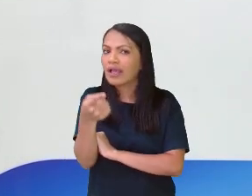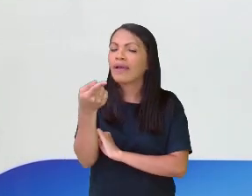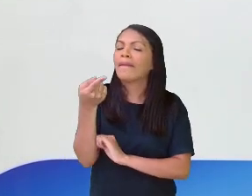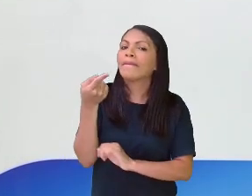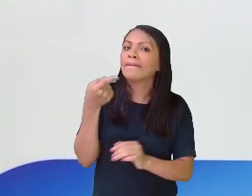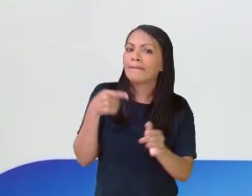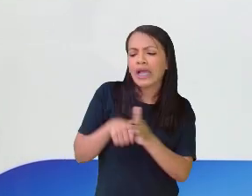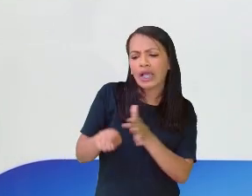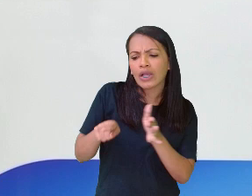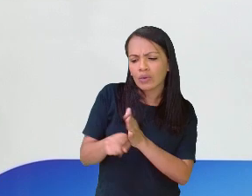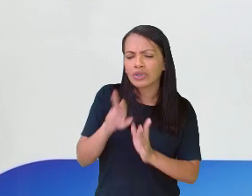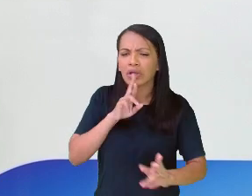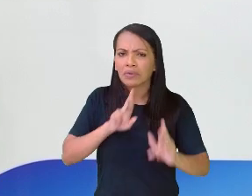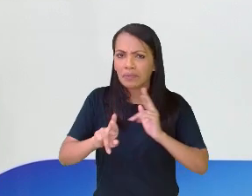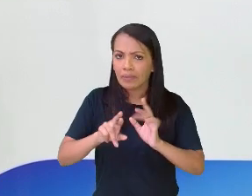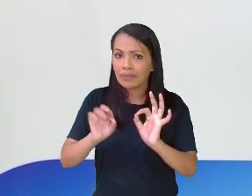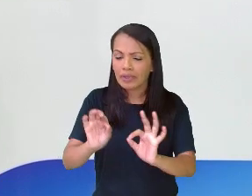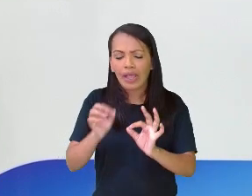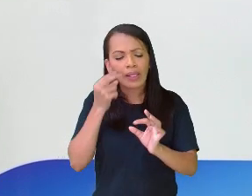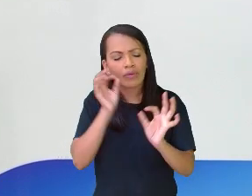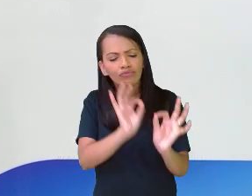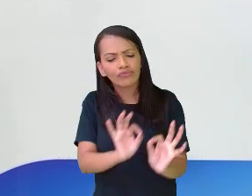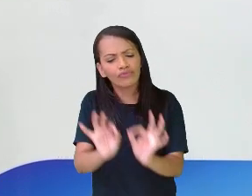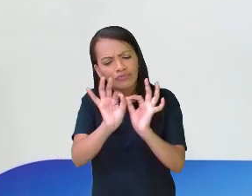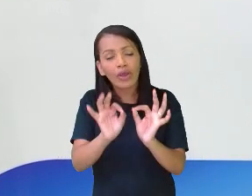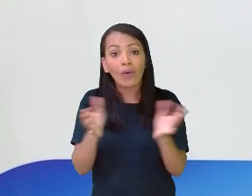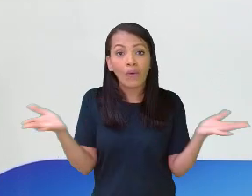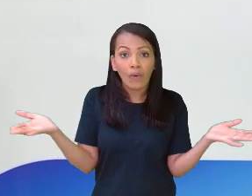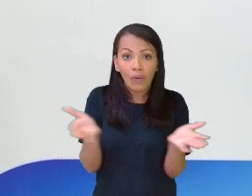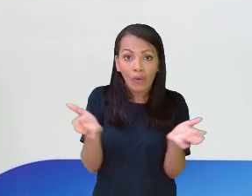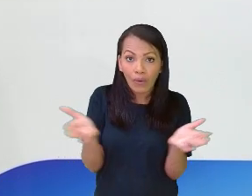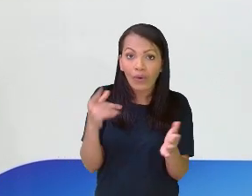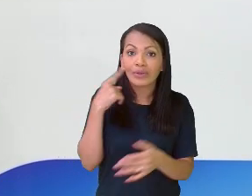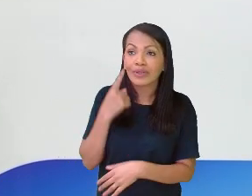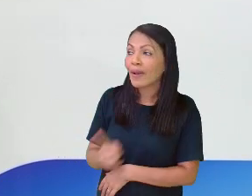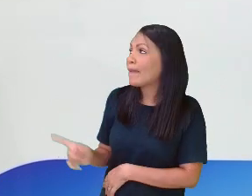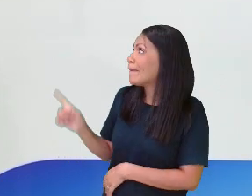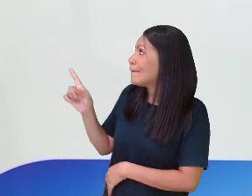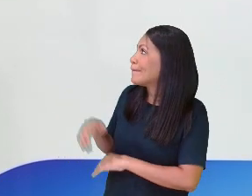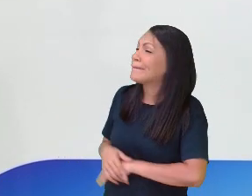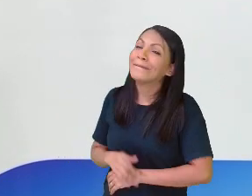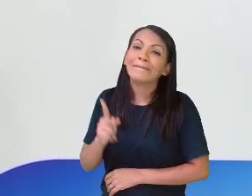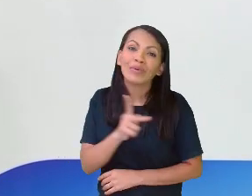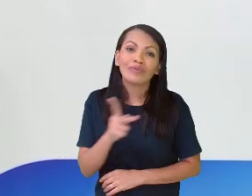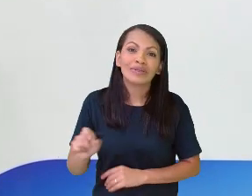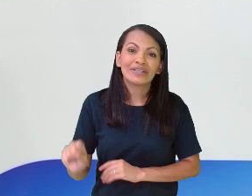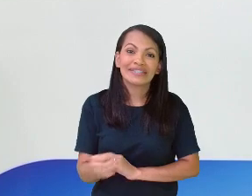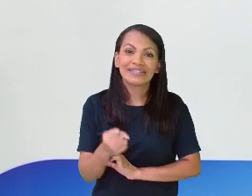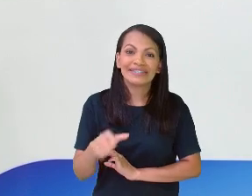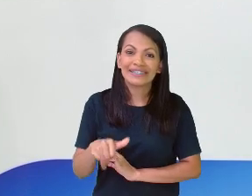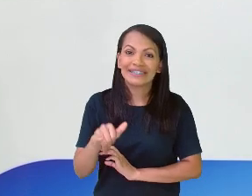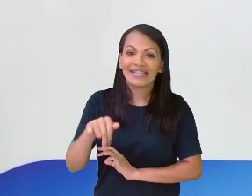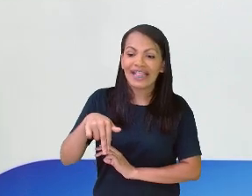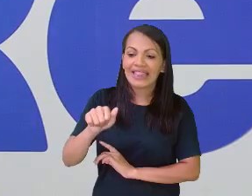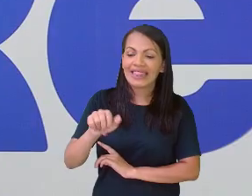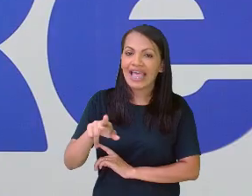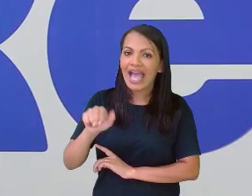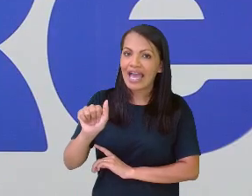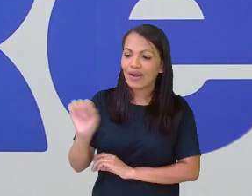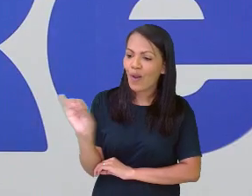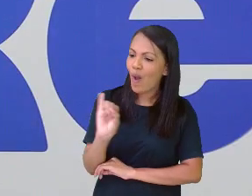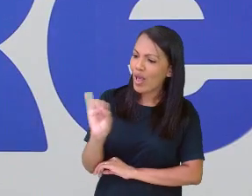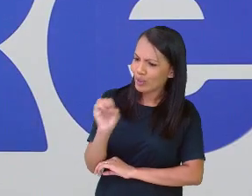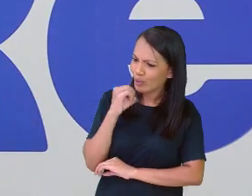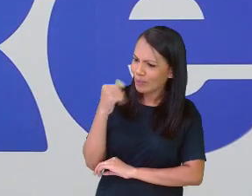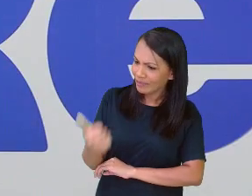vocês. Hoje nós estamos com a professora Sinara. Olá, Sinara, tudo bem com você? Olá,